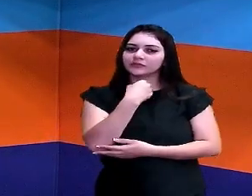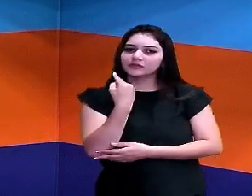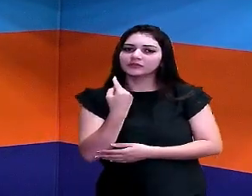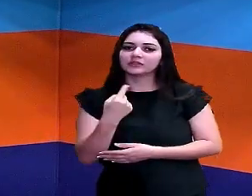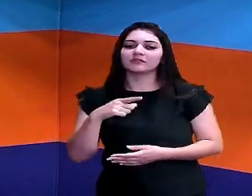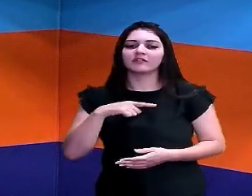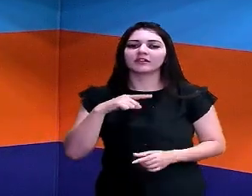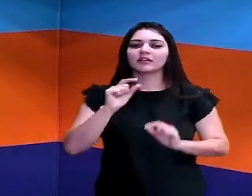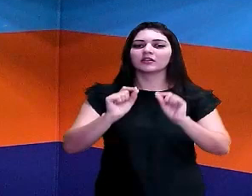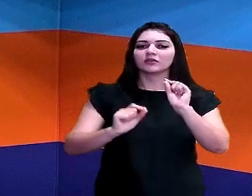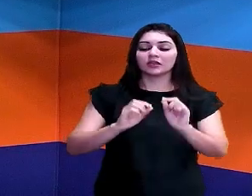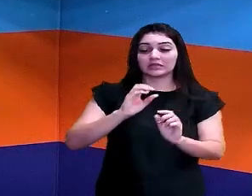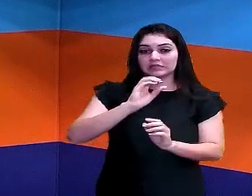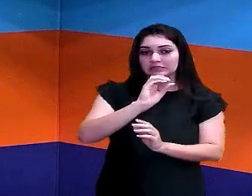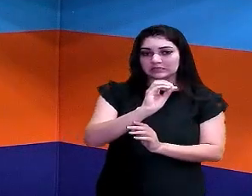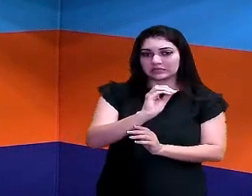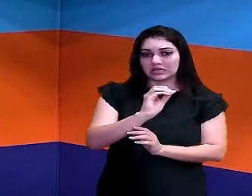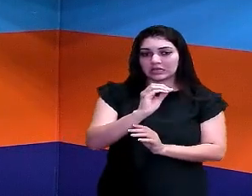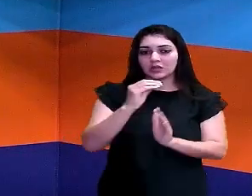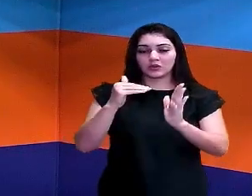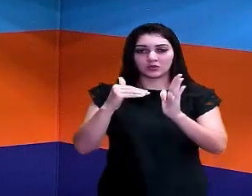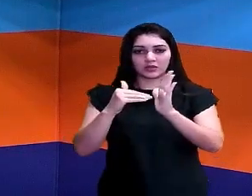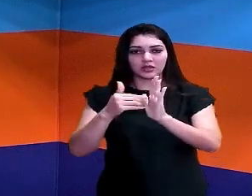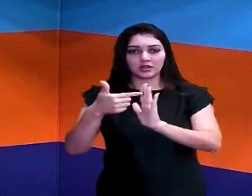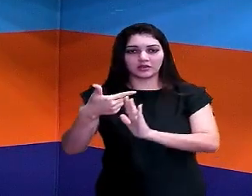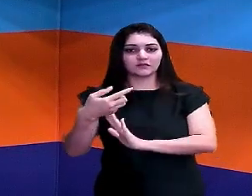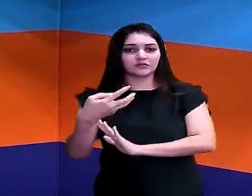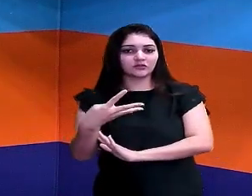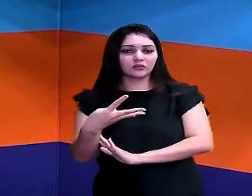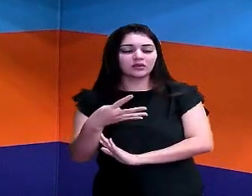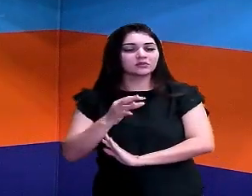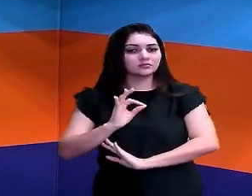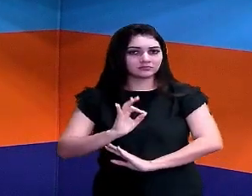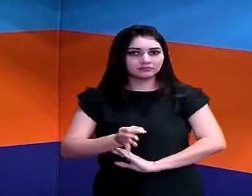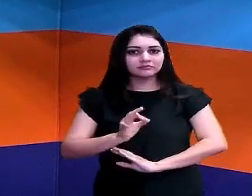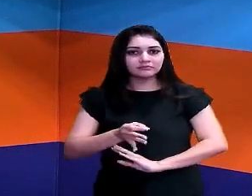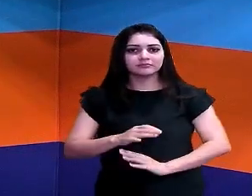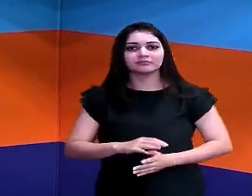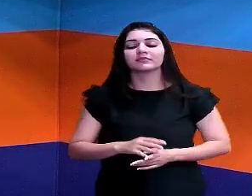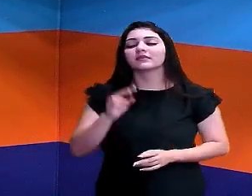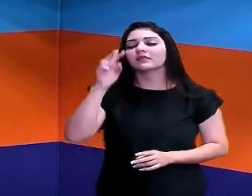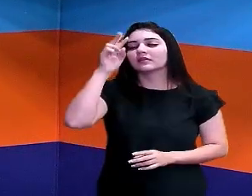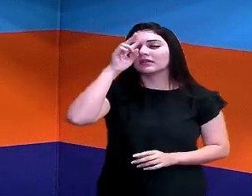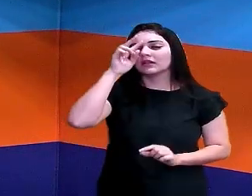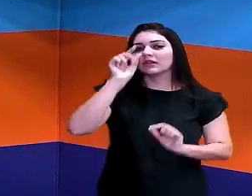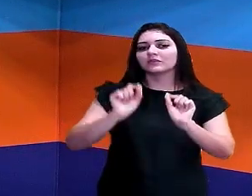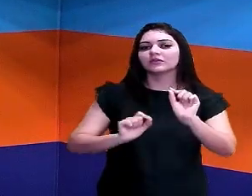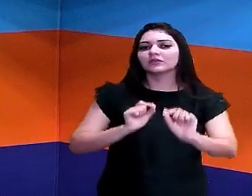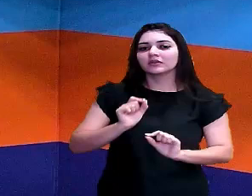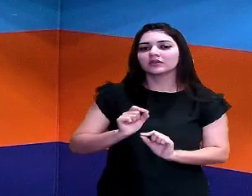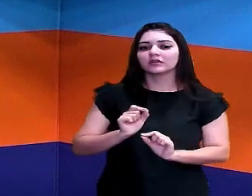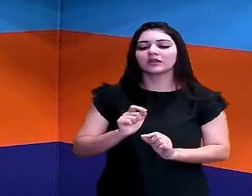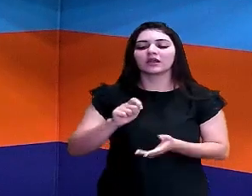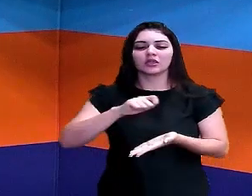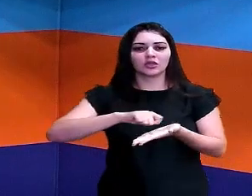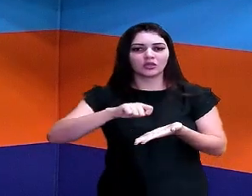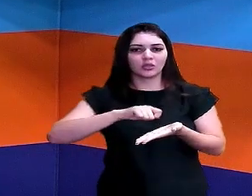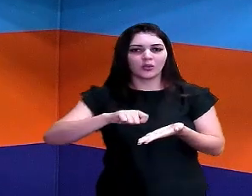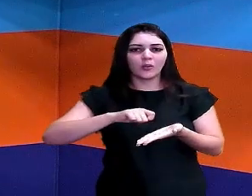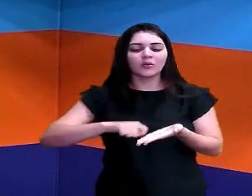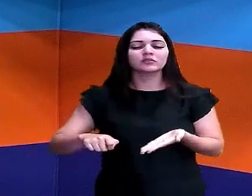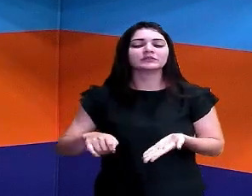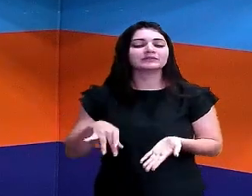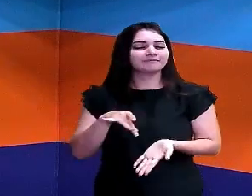0 até 24 horas, tá certo? Então, ó, lembra, aquele anota aí, você precisa